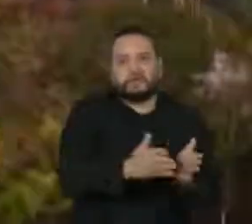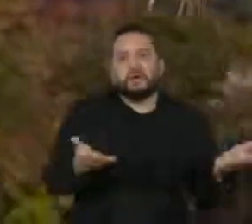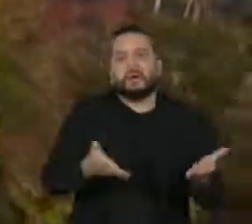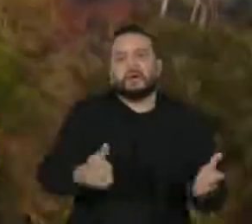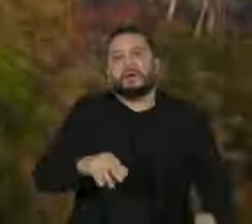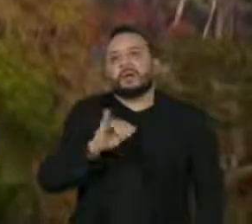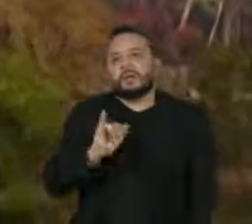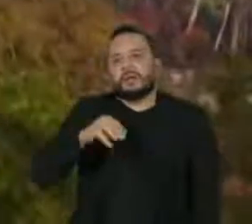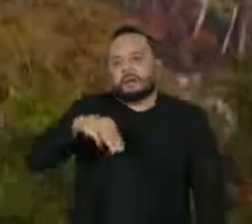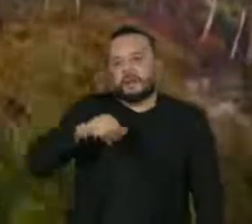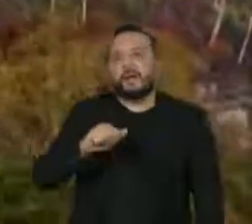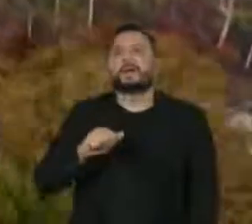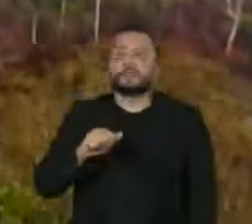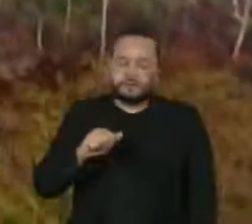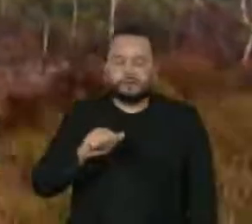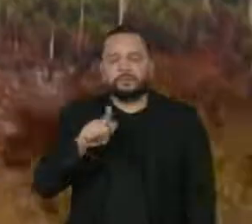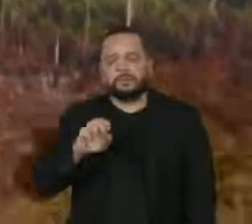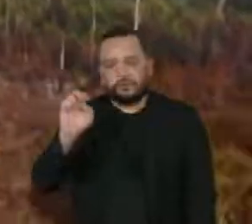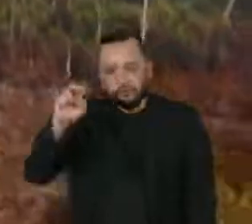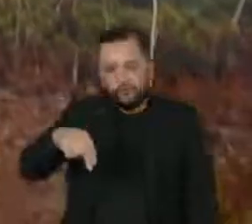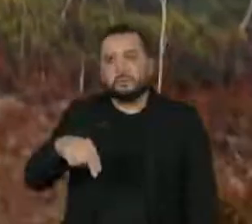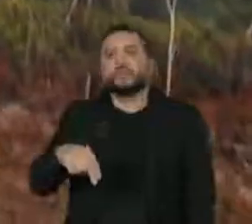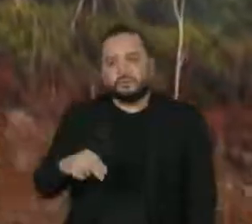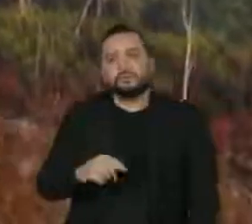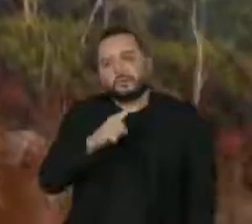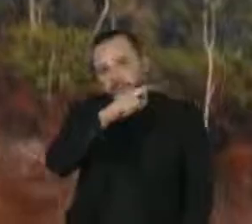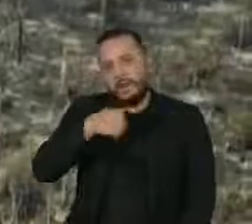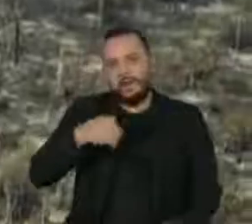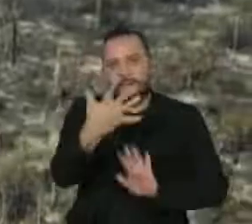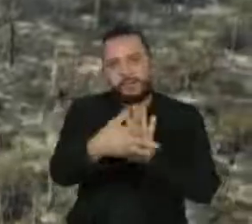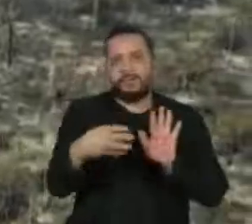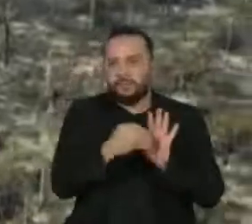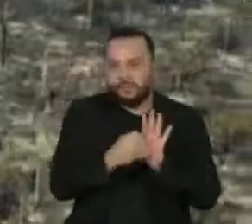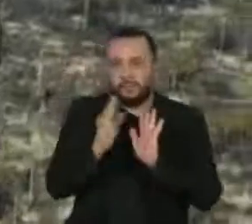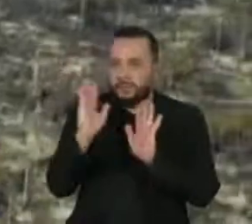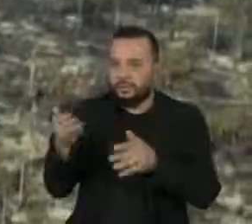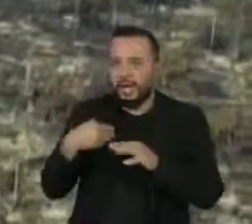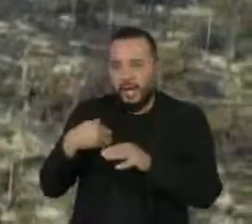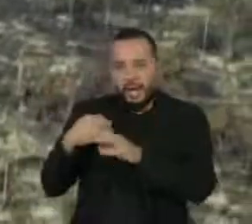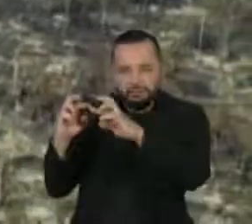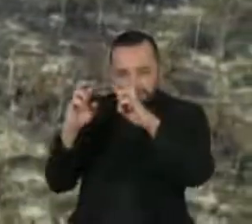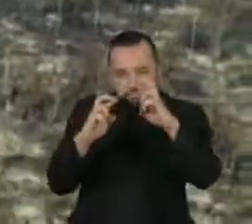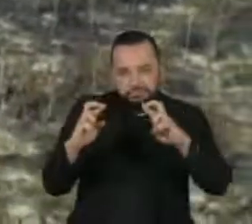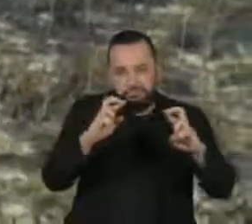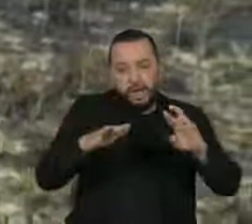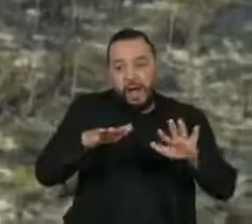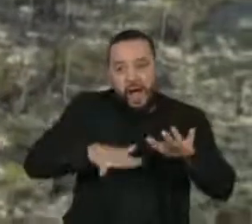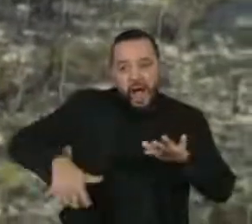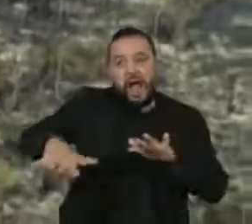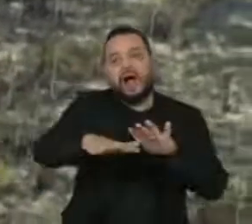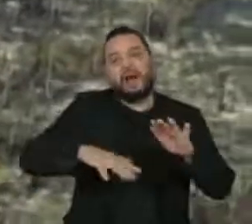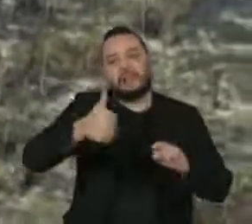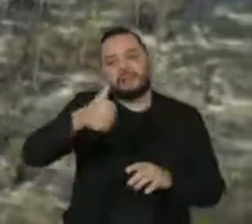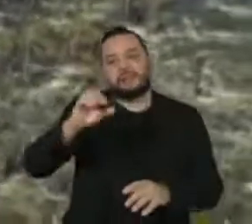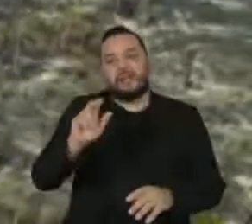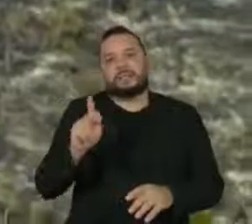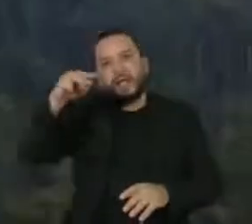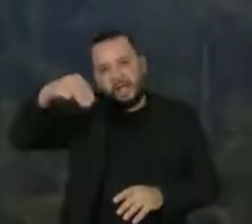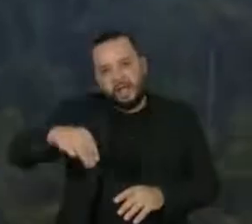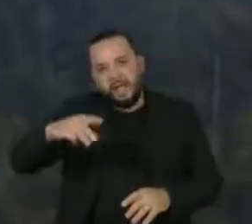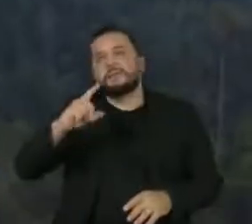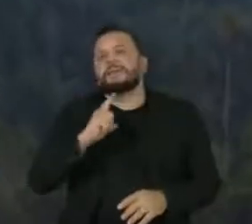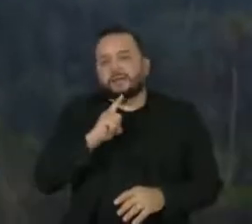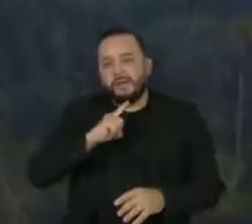IMAZON, Instituto do Homem e Meio Ambiente da Amazônia, analisou áreas de até 10 quilômetros de distância das